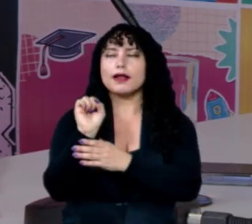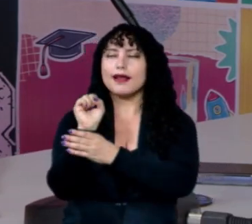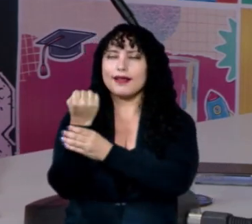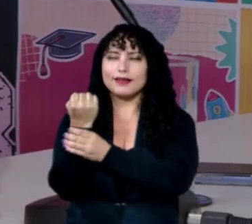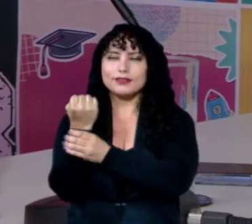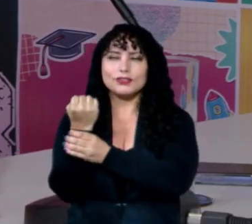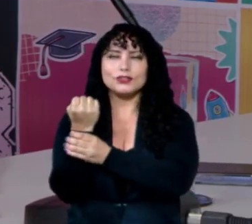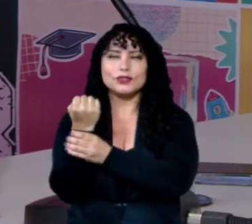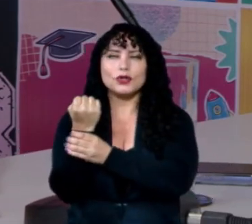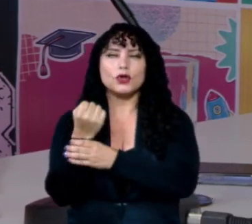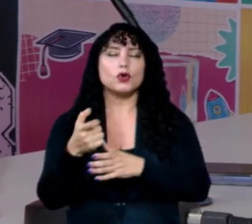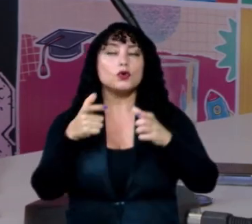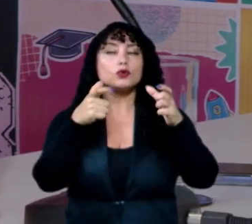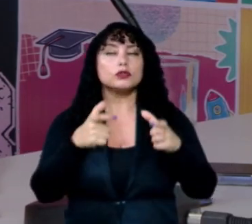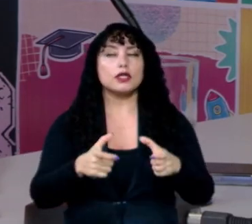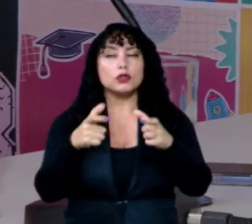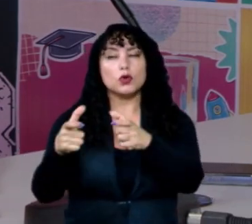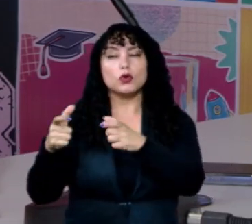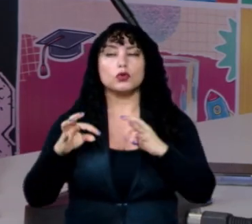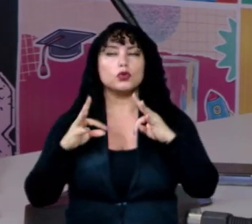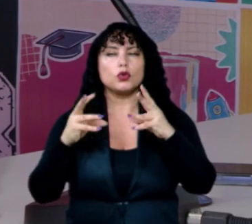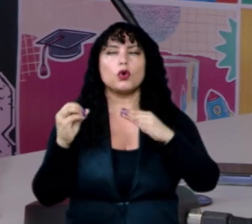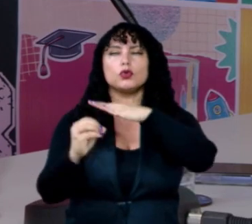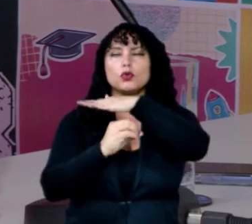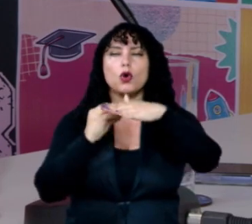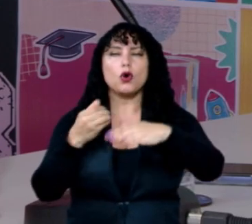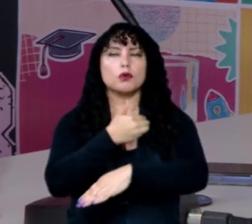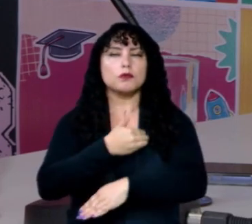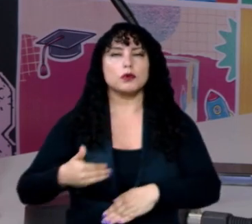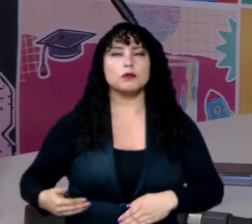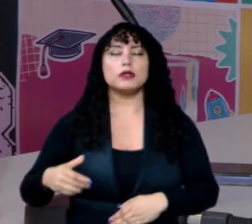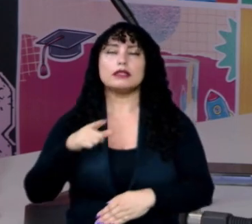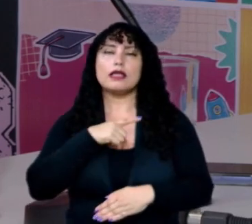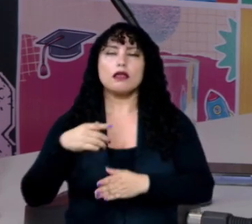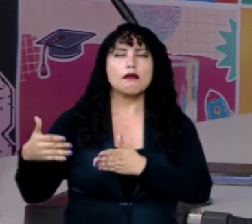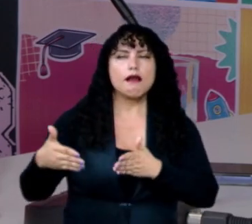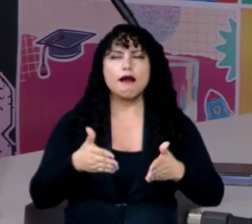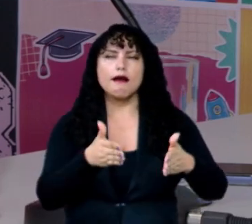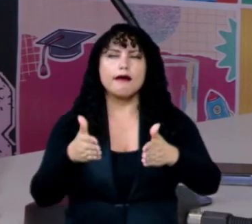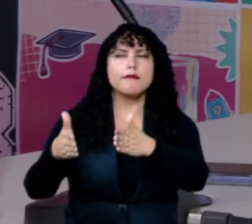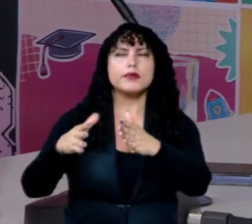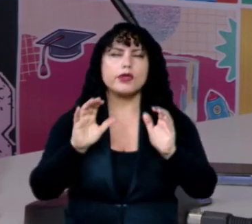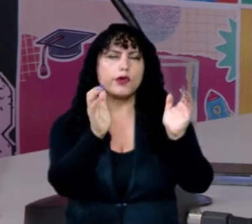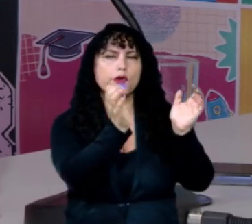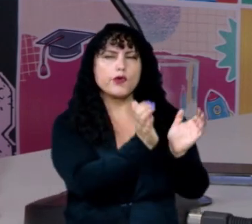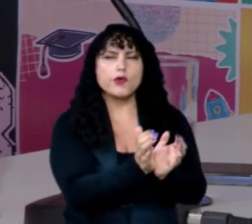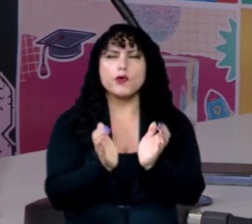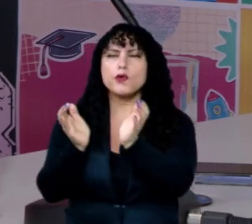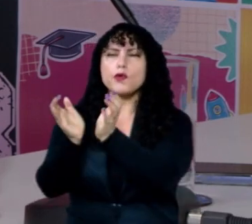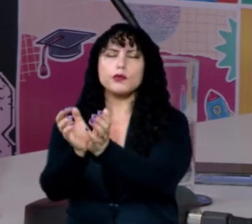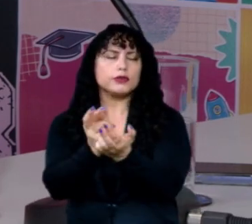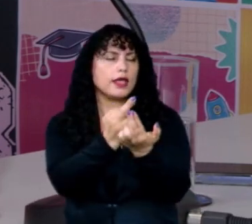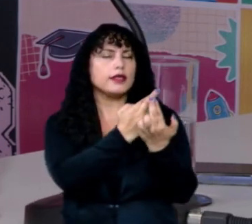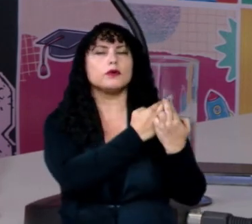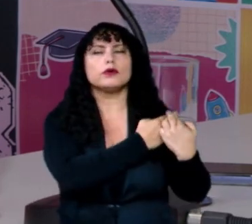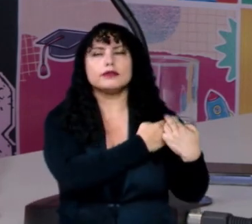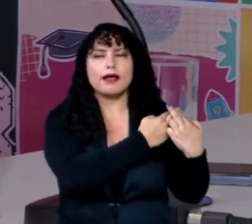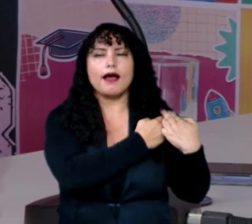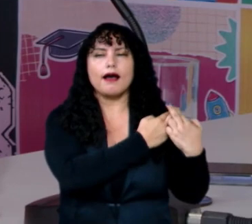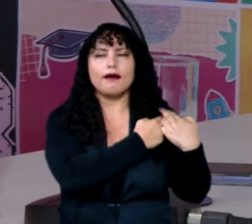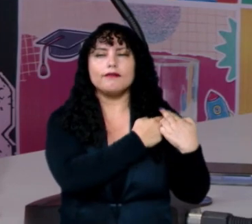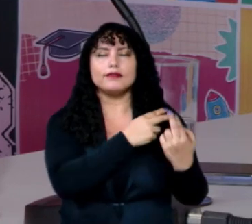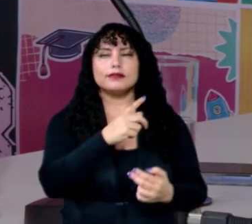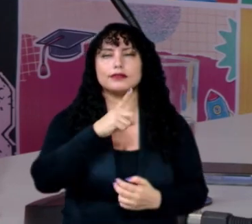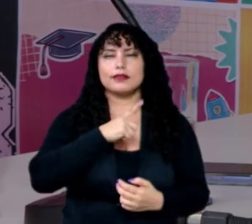isso, porque os setores, todo órgão público tem alguns meios, né? Tem alguns grupos, alguns responsáveis. Como a